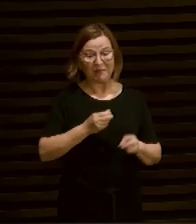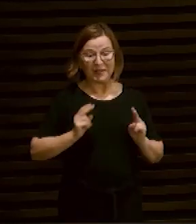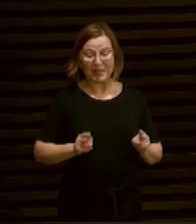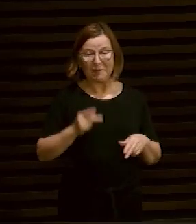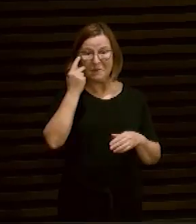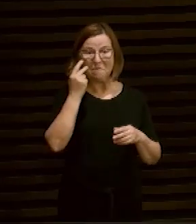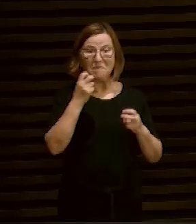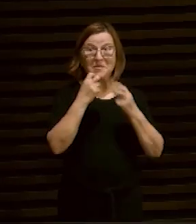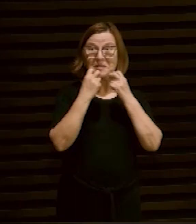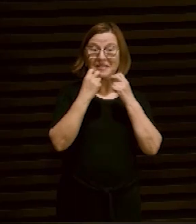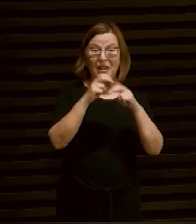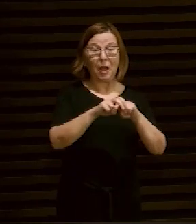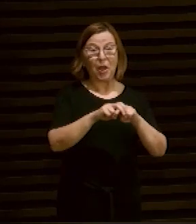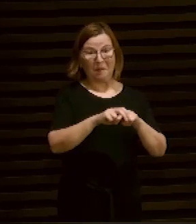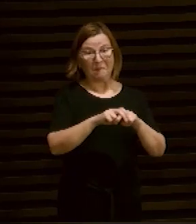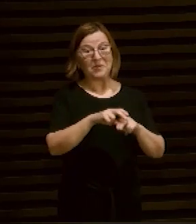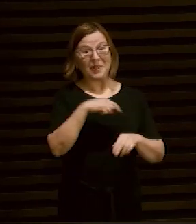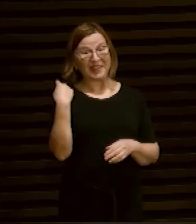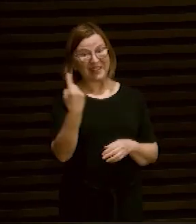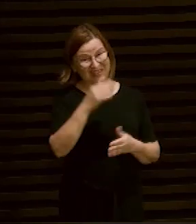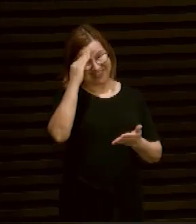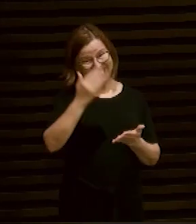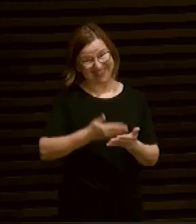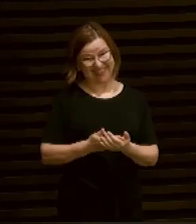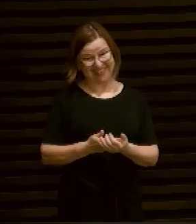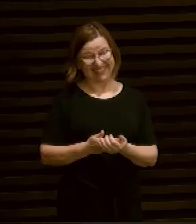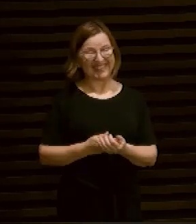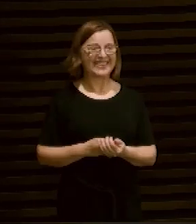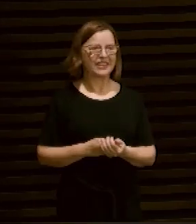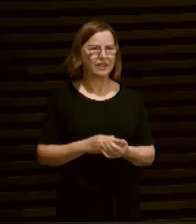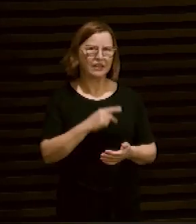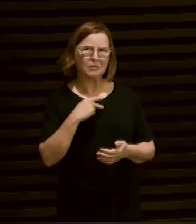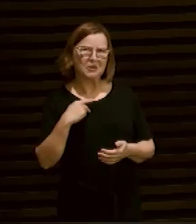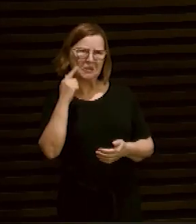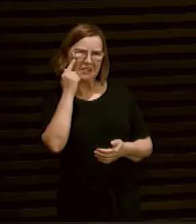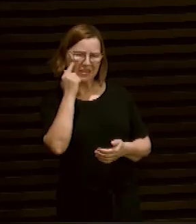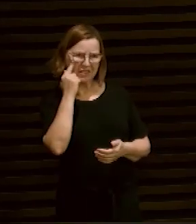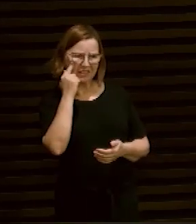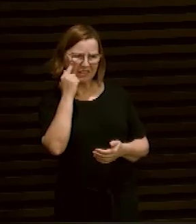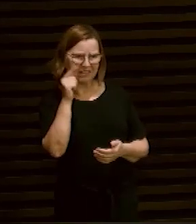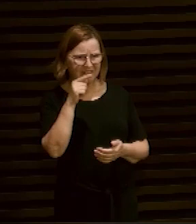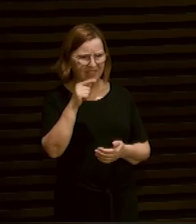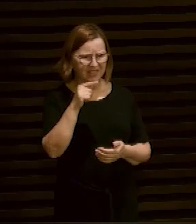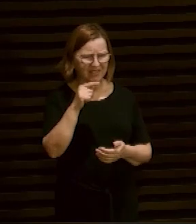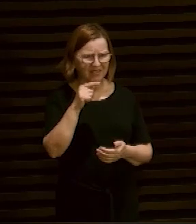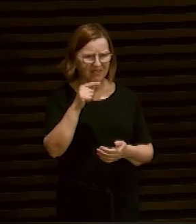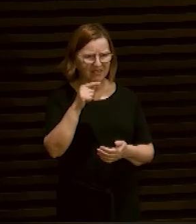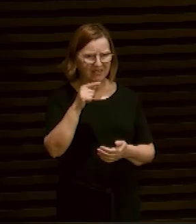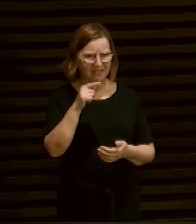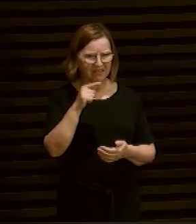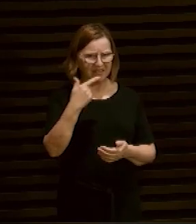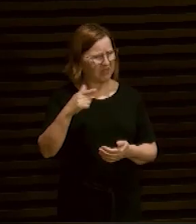muito grande, isso é muito grande. Pastor Glênio, o senhor não tem receio de perder a